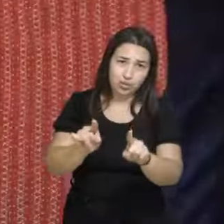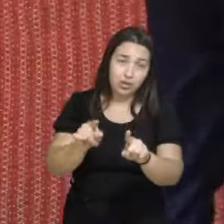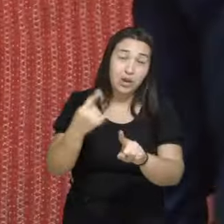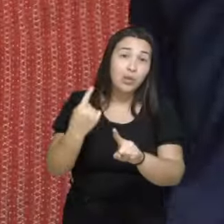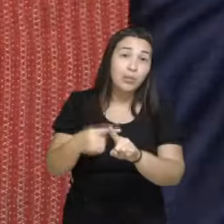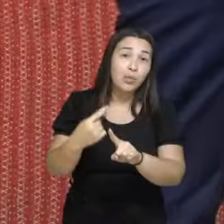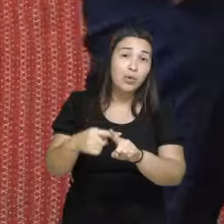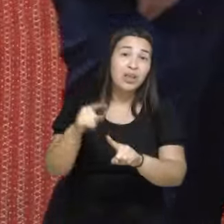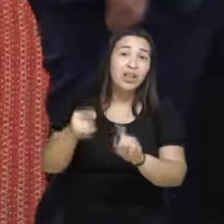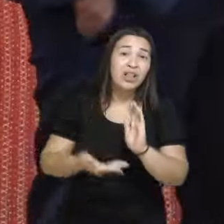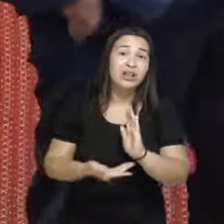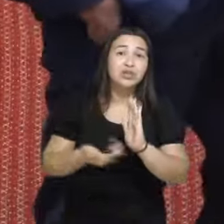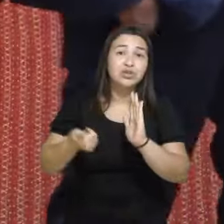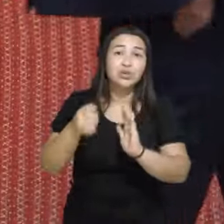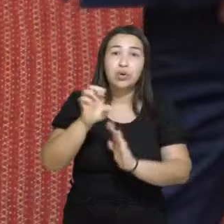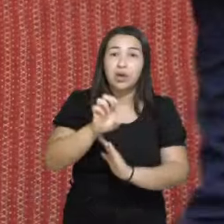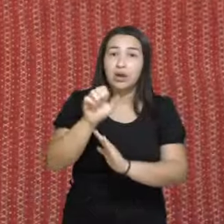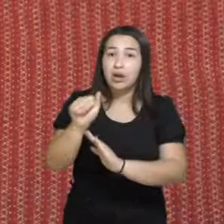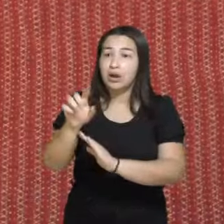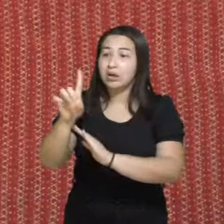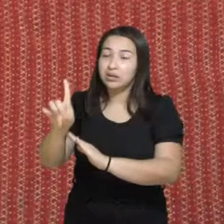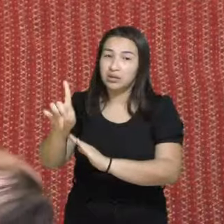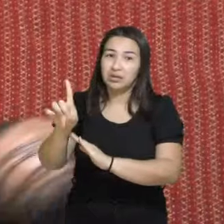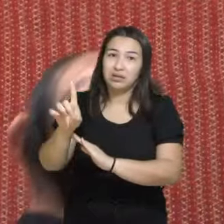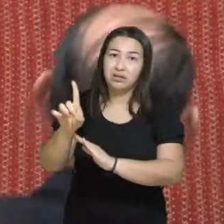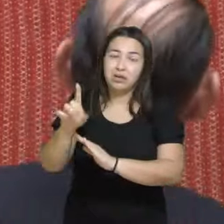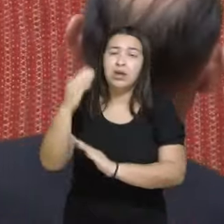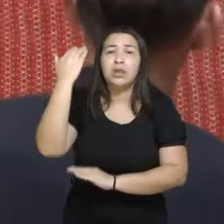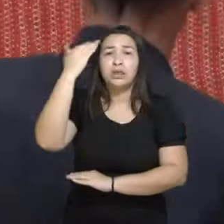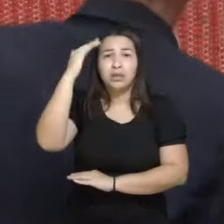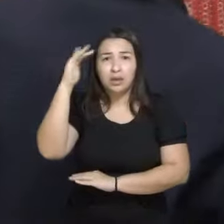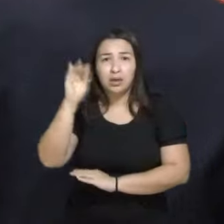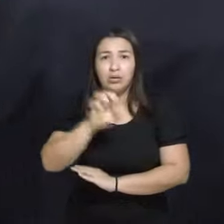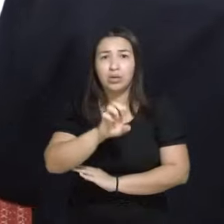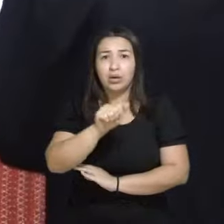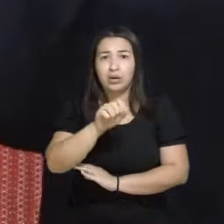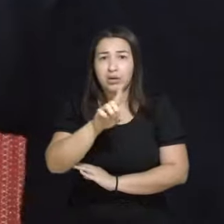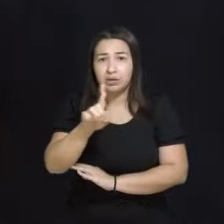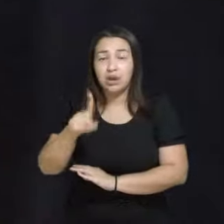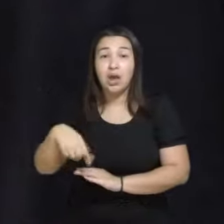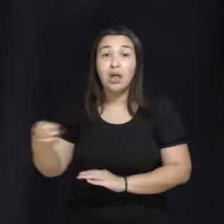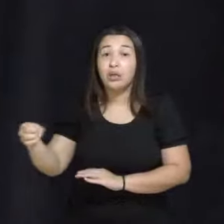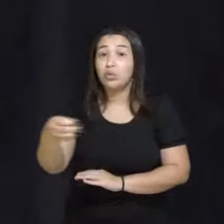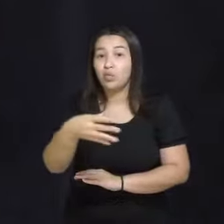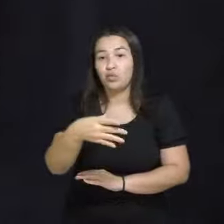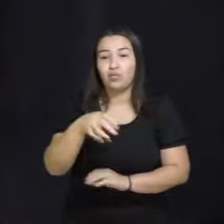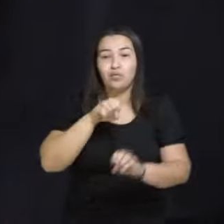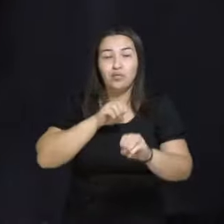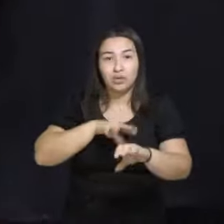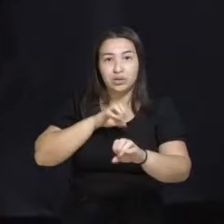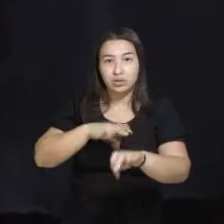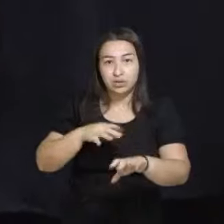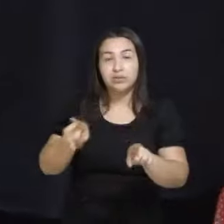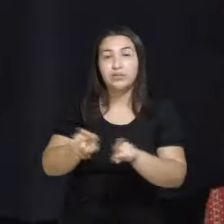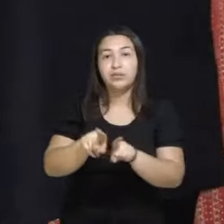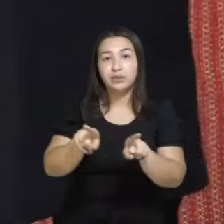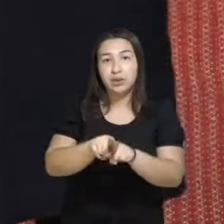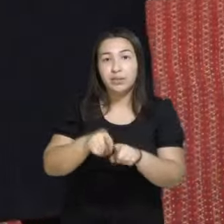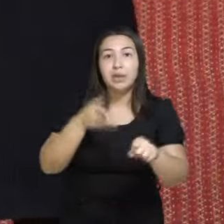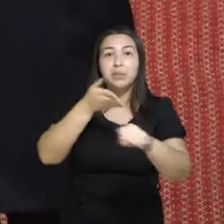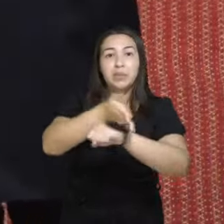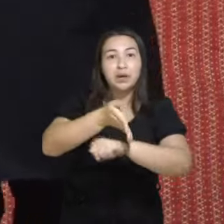ela retirou o EAD do Fundes. Eu entendo que o EAD é uma nova modalidade de ensino. Entendo também que a participação